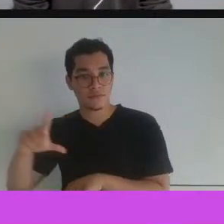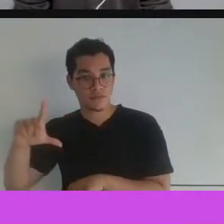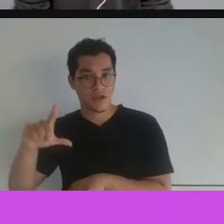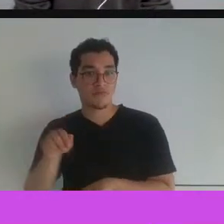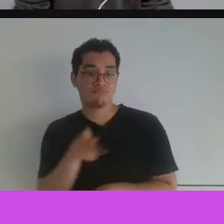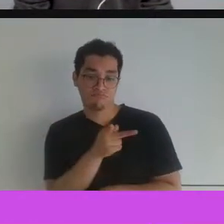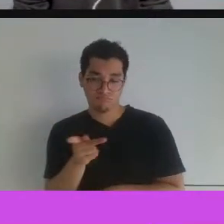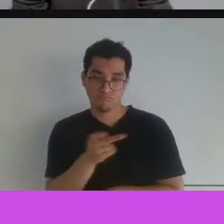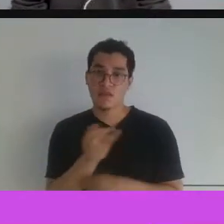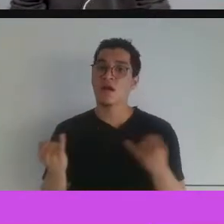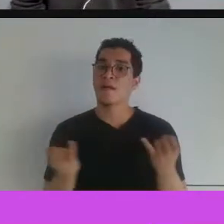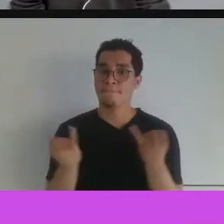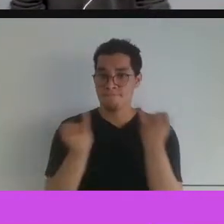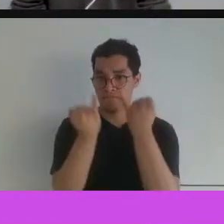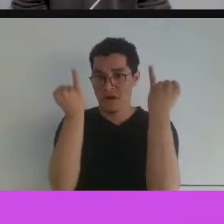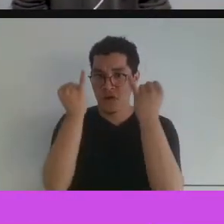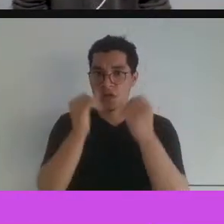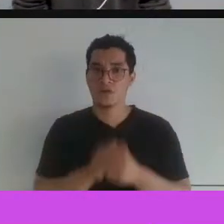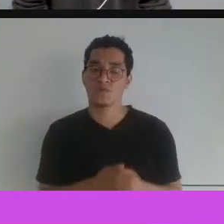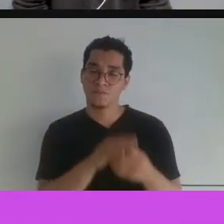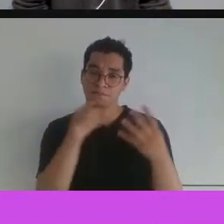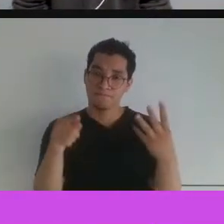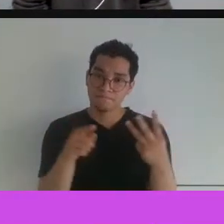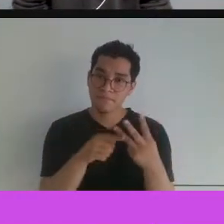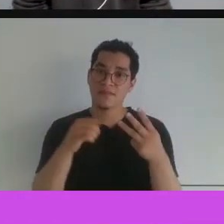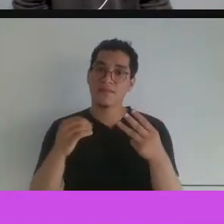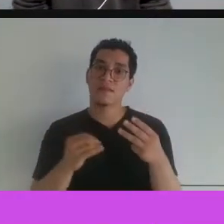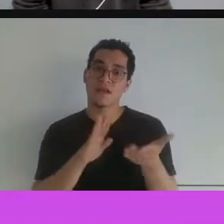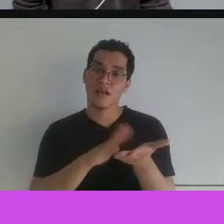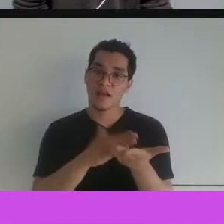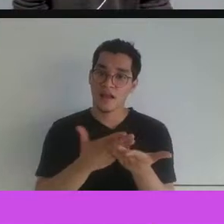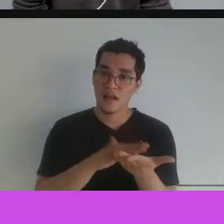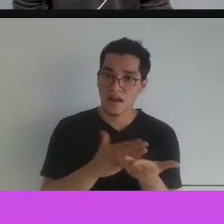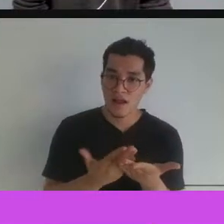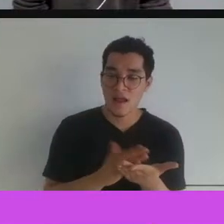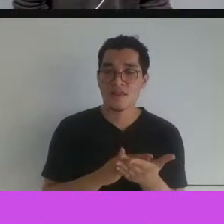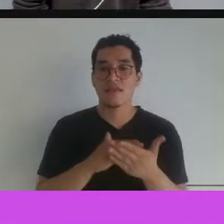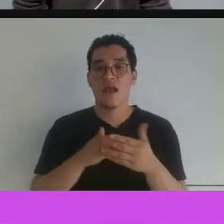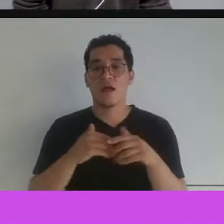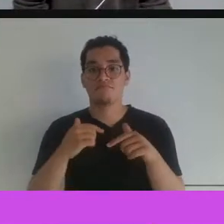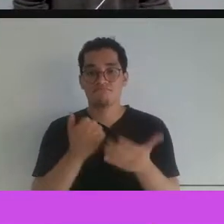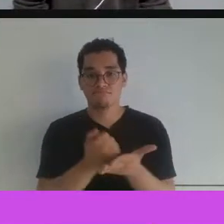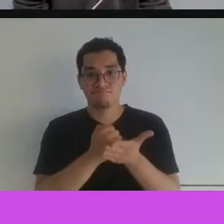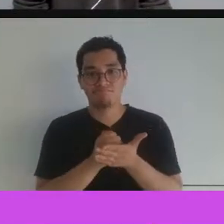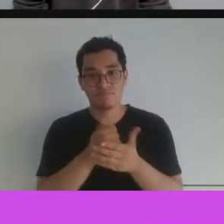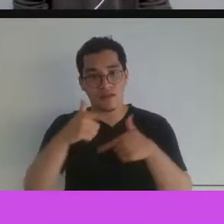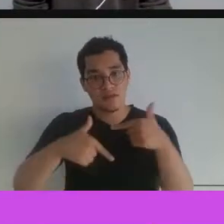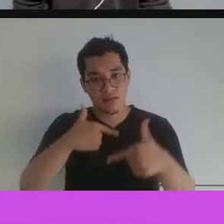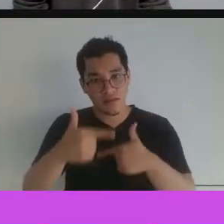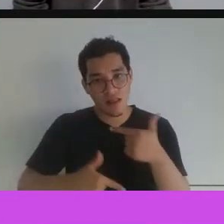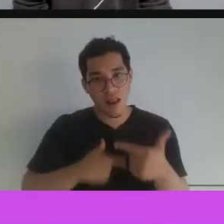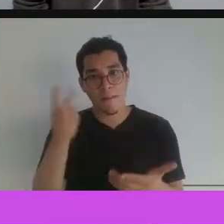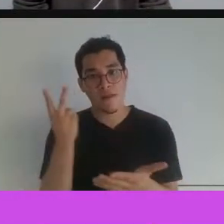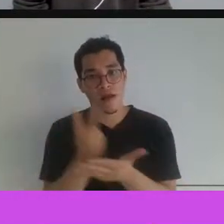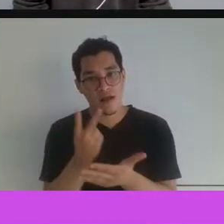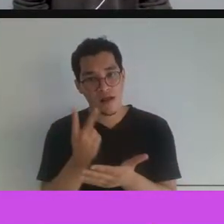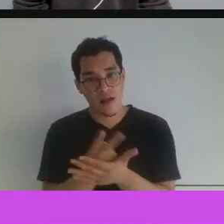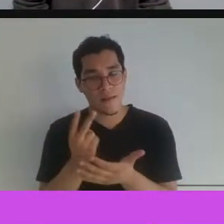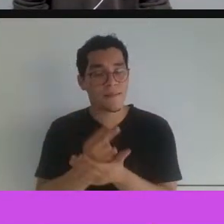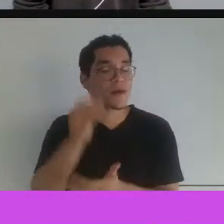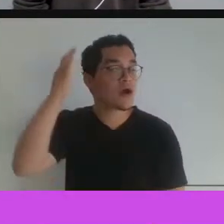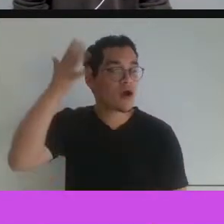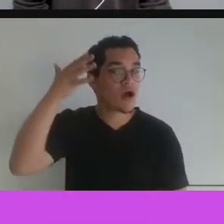na realização, aos intérpretes, né, que tão generosamente auxiliaram em todas as palestras que foram